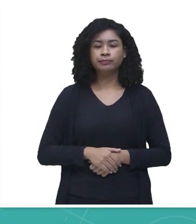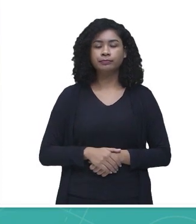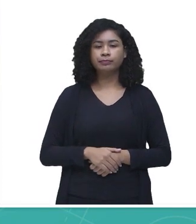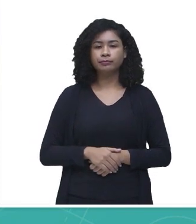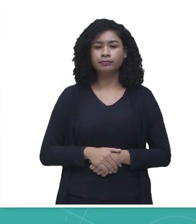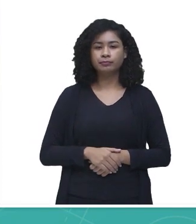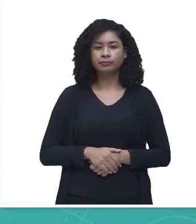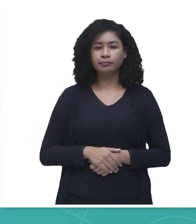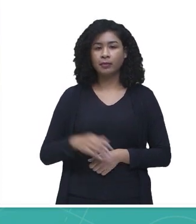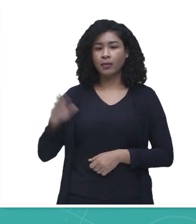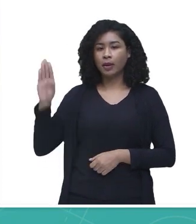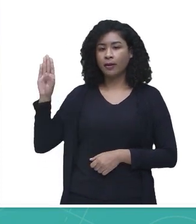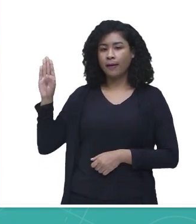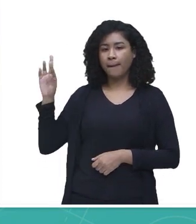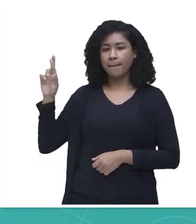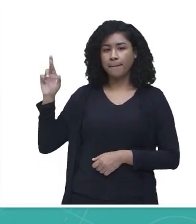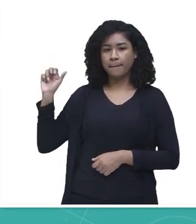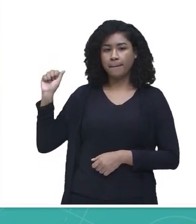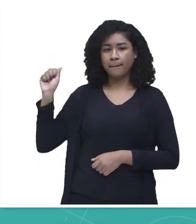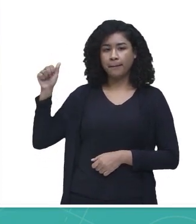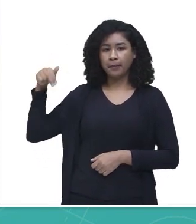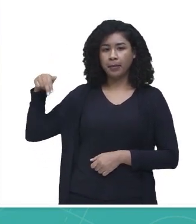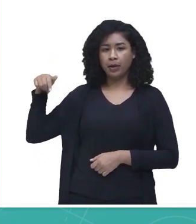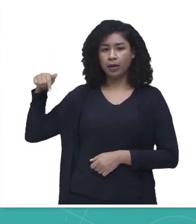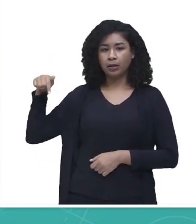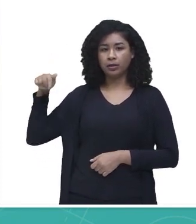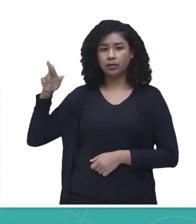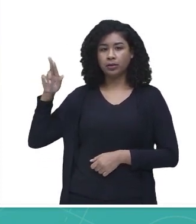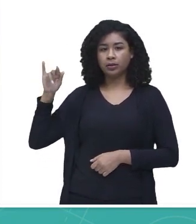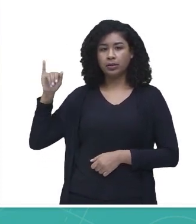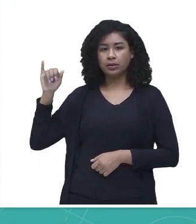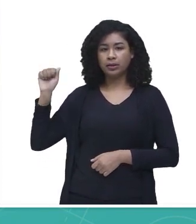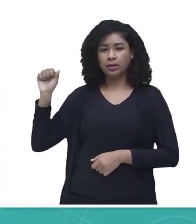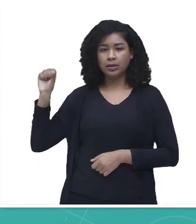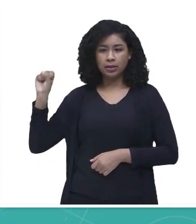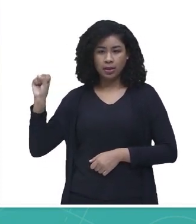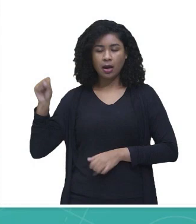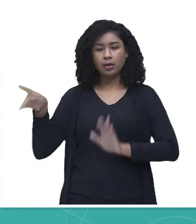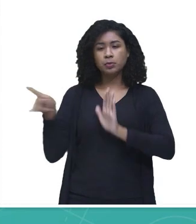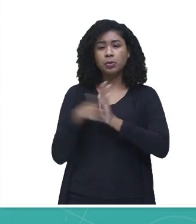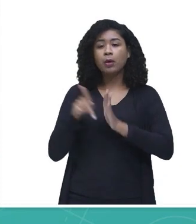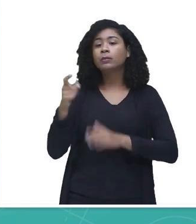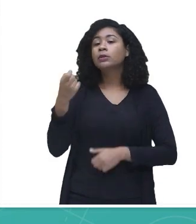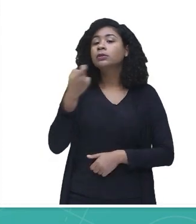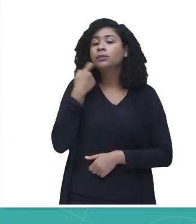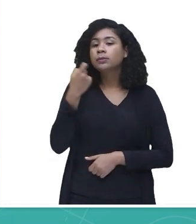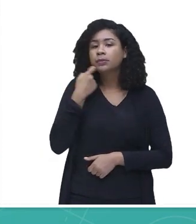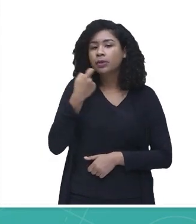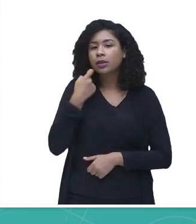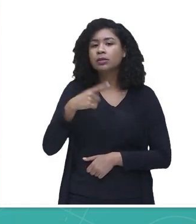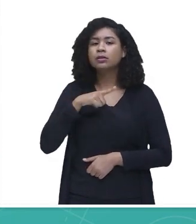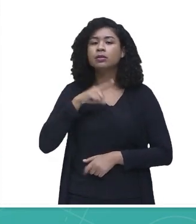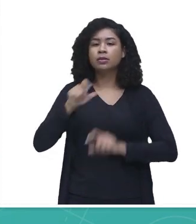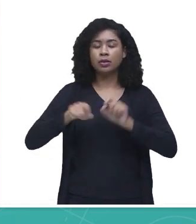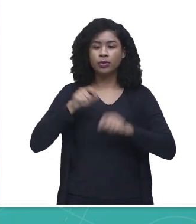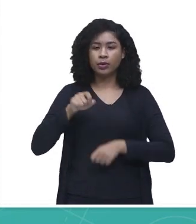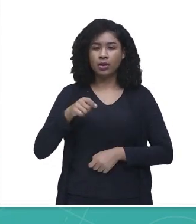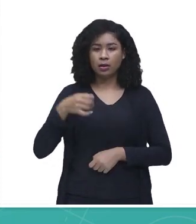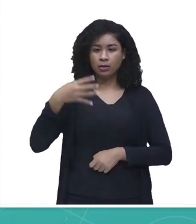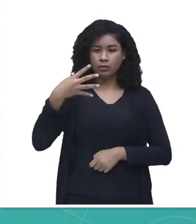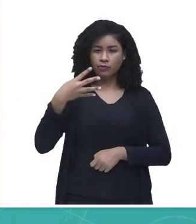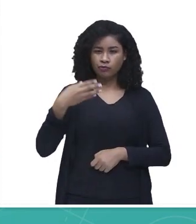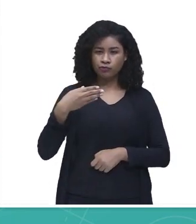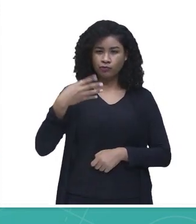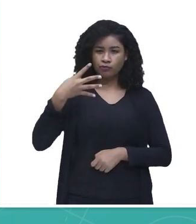brânquias. No caso aqui a gente observa o sistema respiratório dos peixes, tá? Então os peixes possuem brânquias